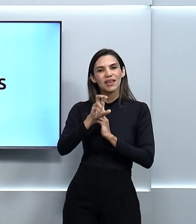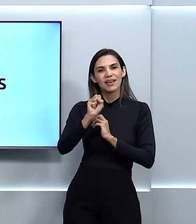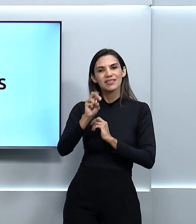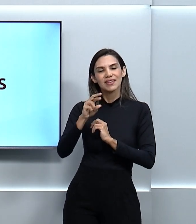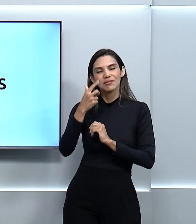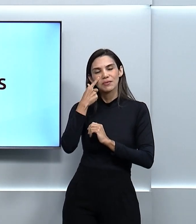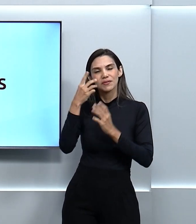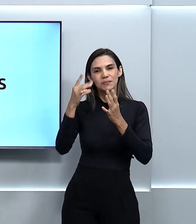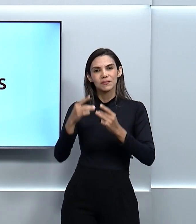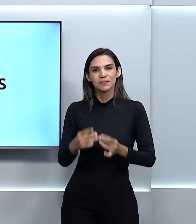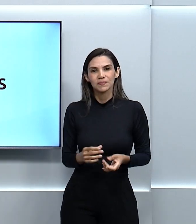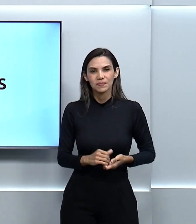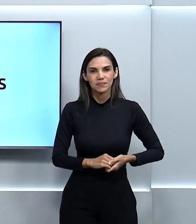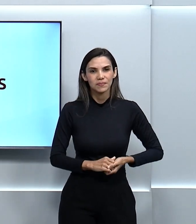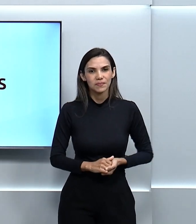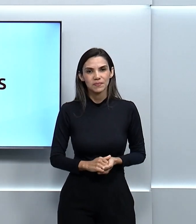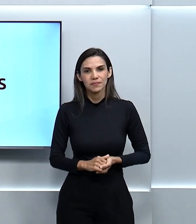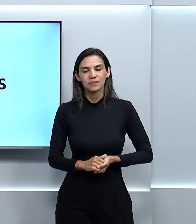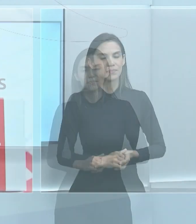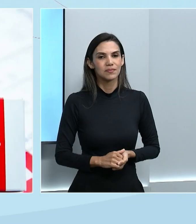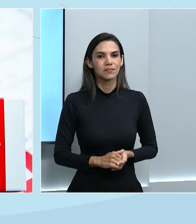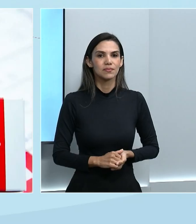Brasil.